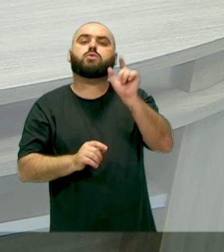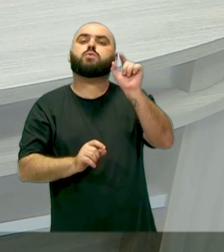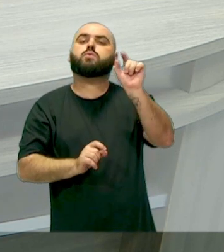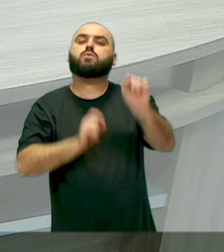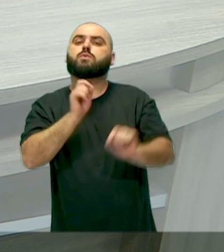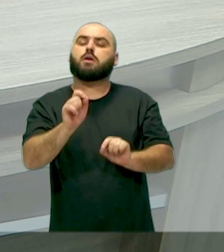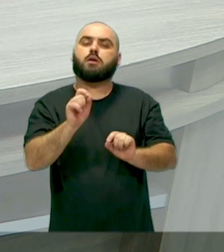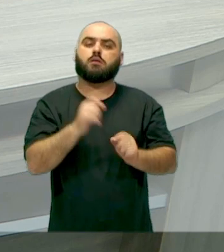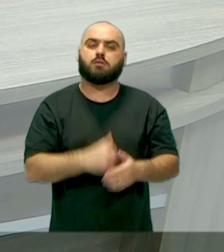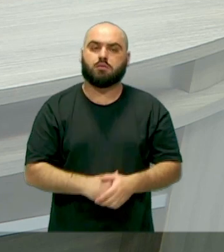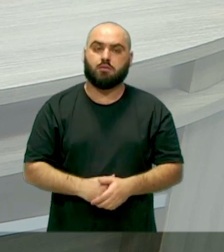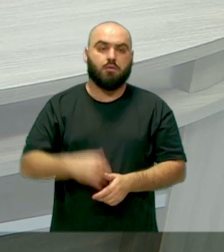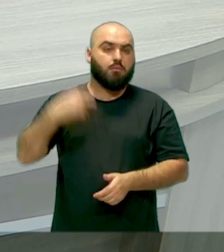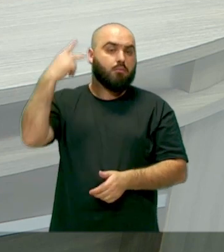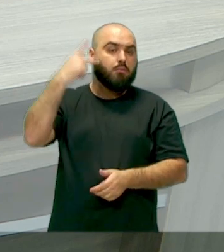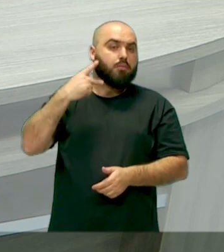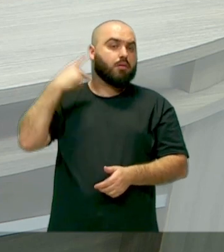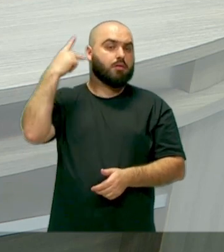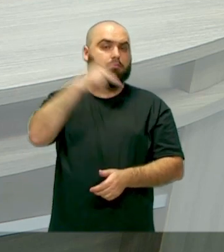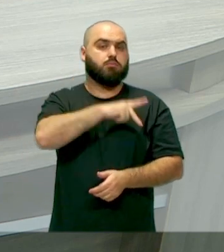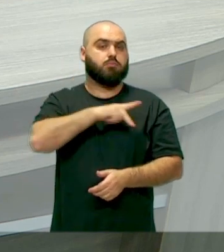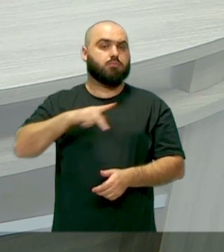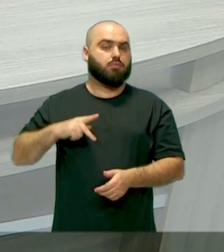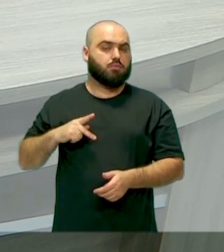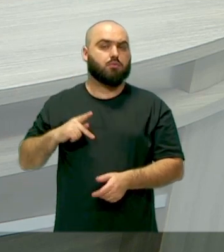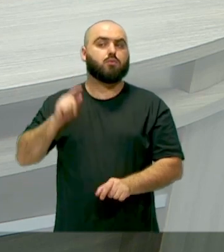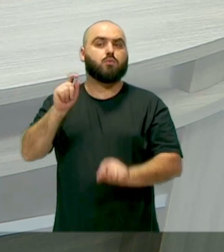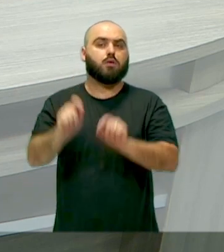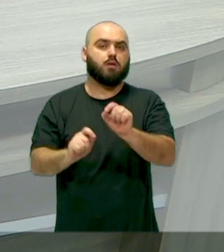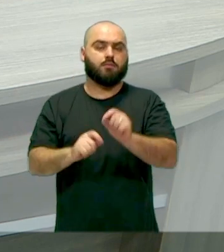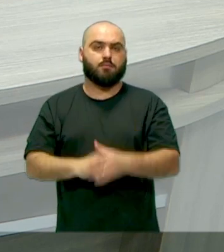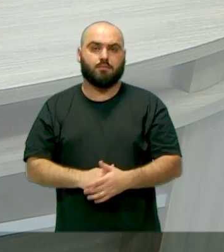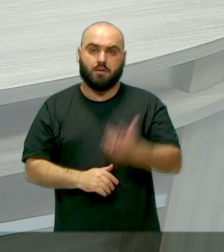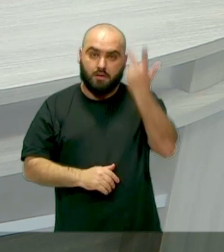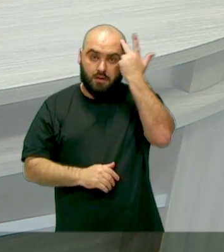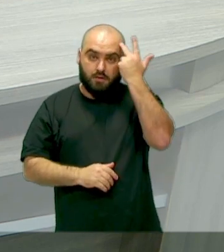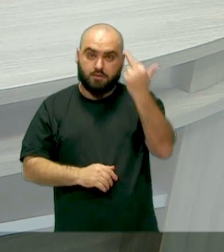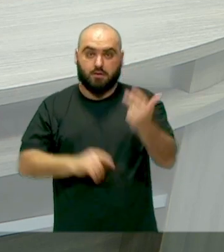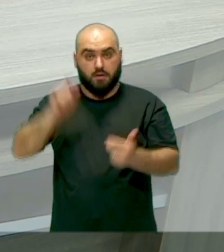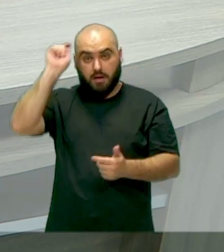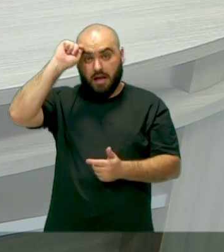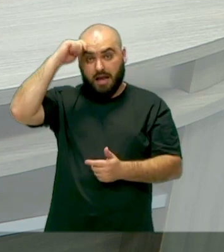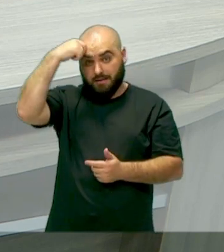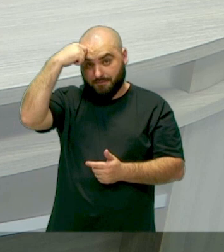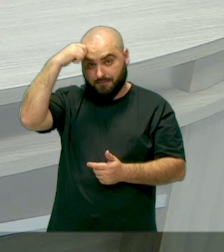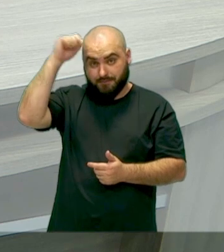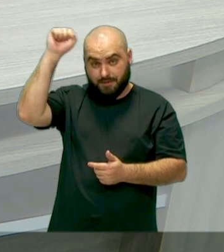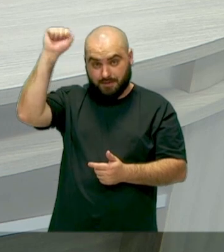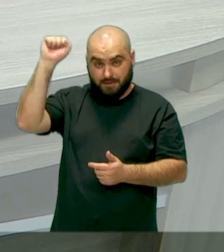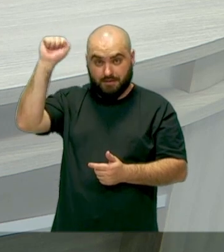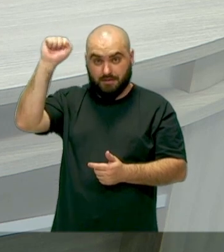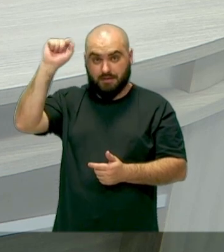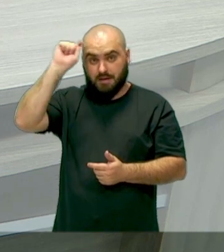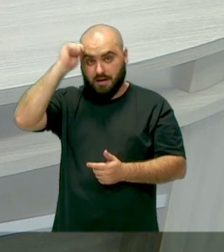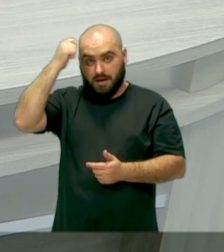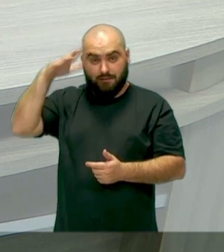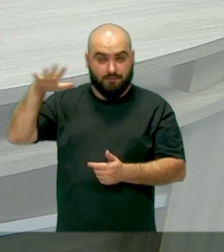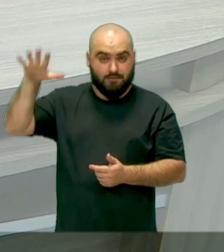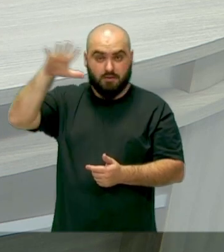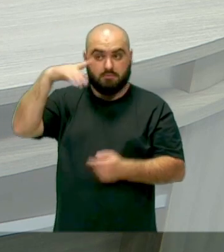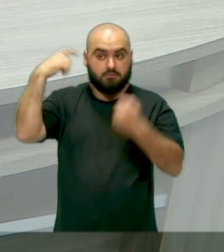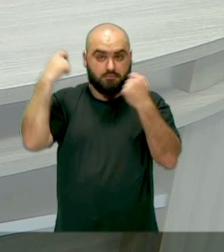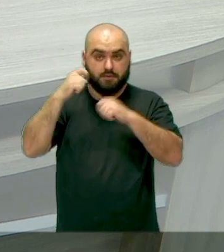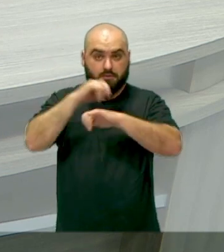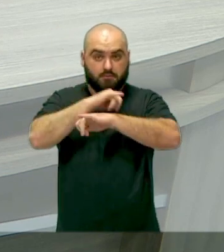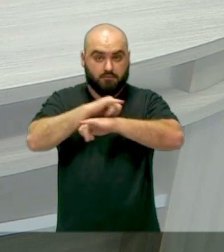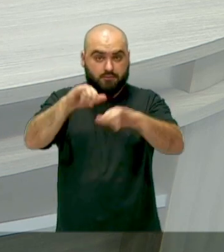uma medida, uma política pública de governo de que a história da África fosse contada, seja contada